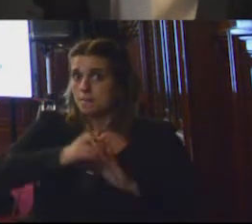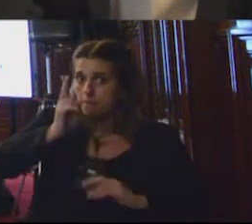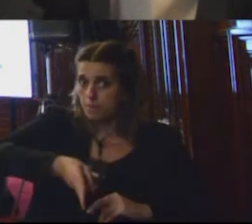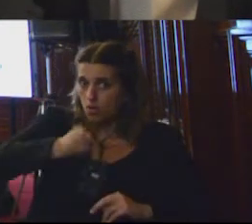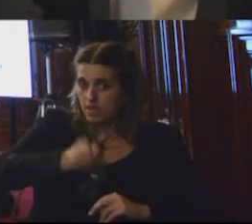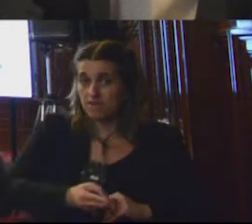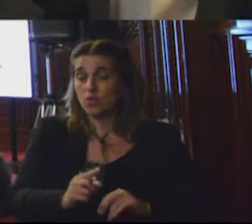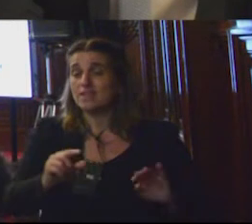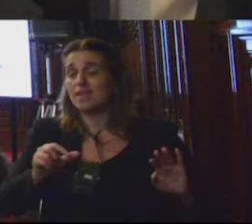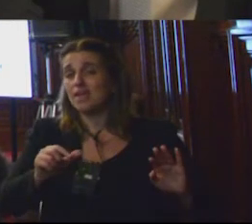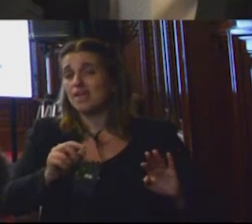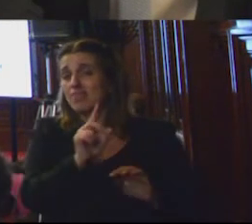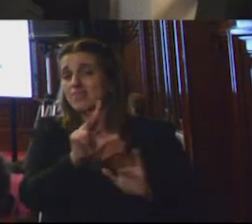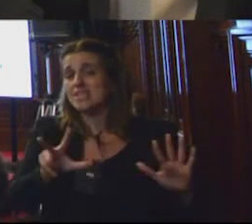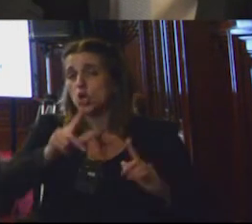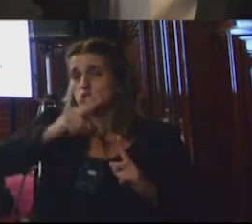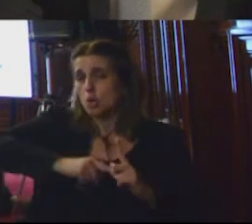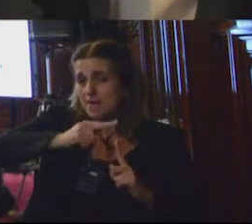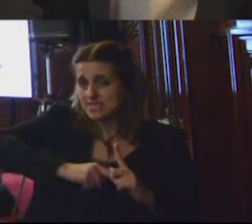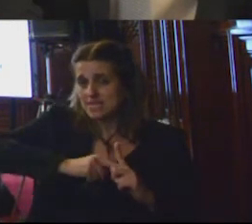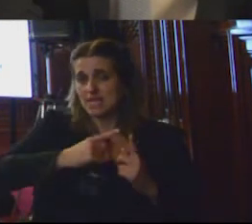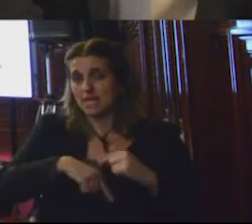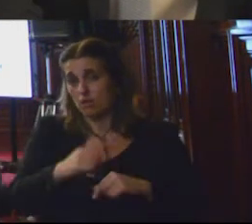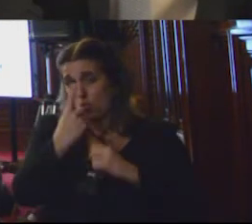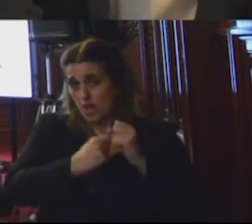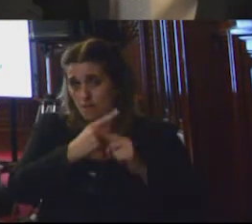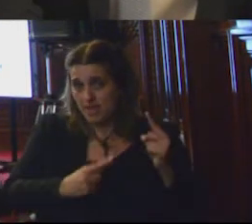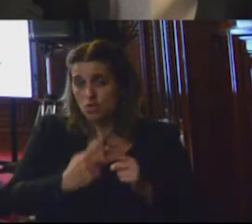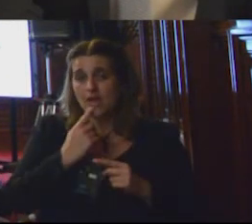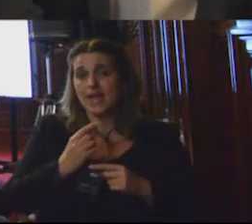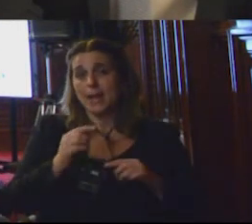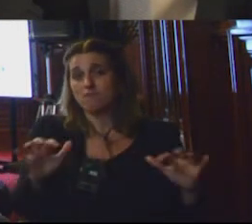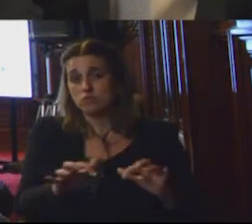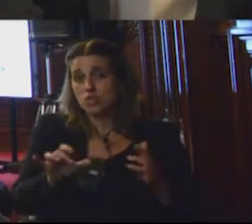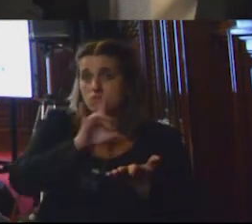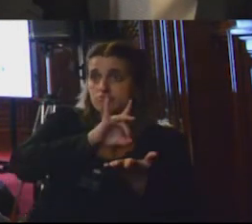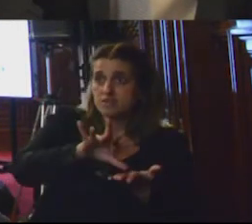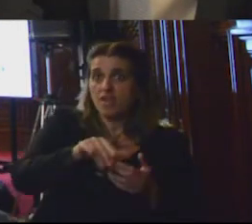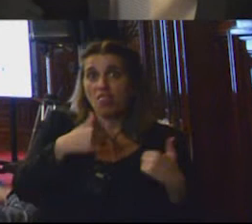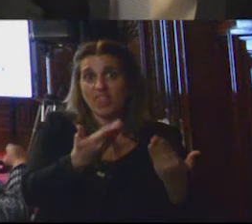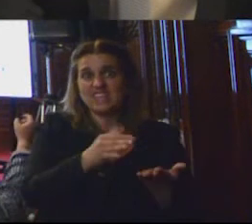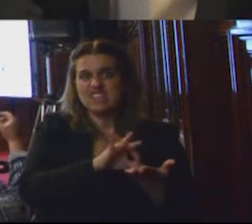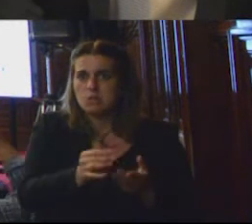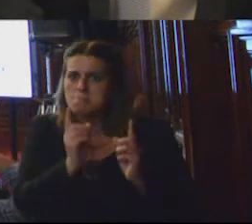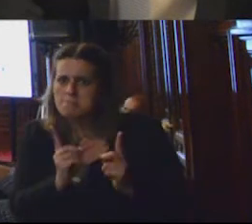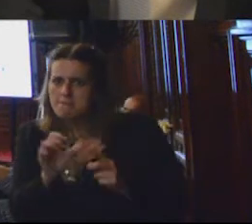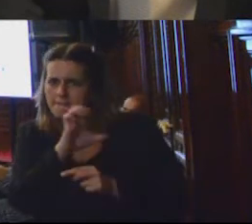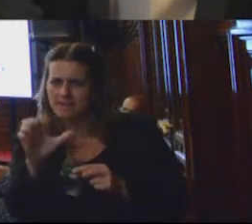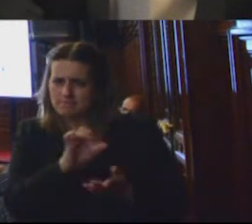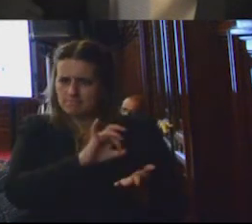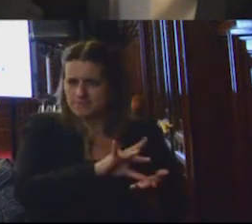que empregado demitido da empresa contratante lhe preste serviços na qualidade de empregado da empresa prestadora de